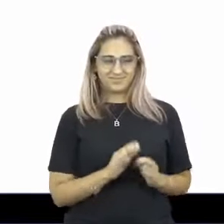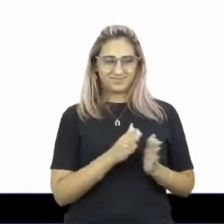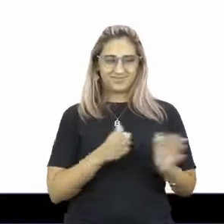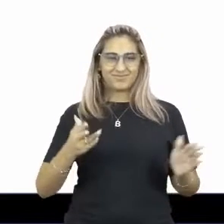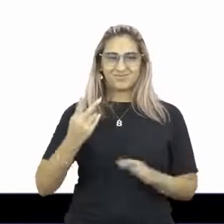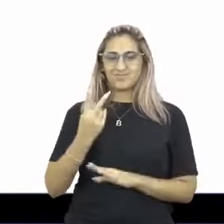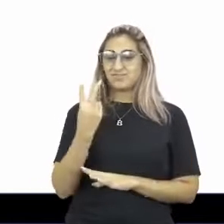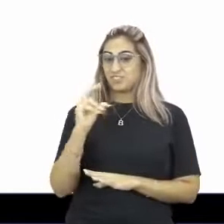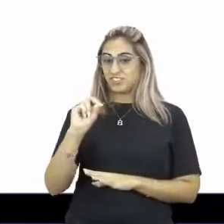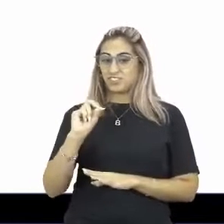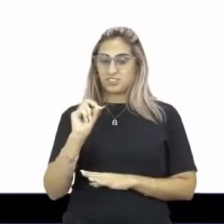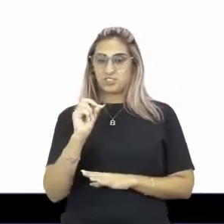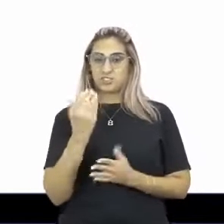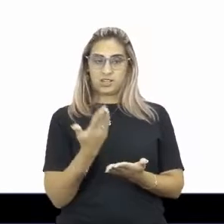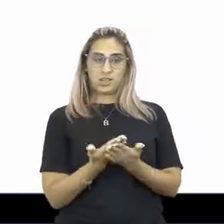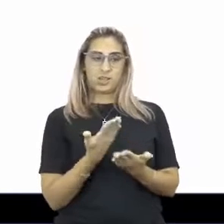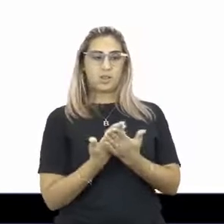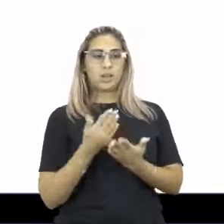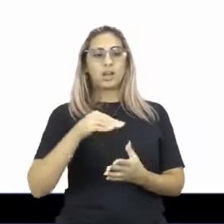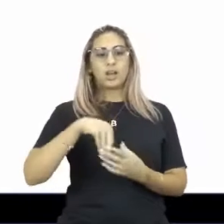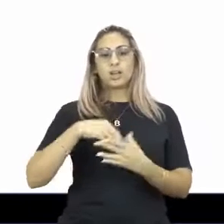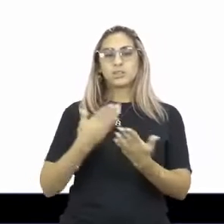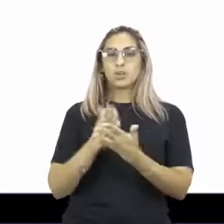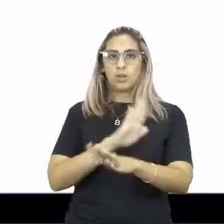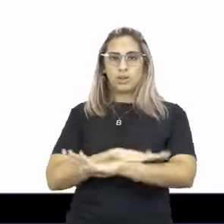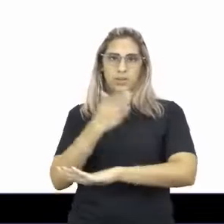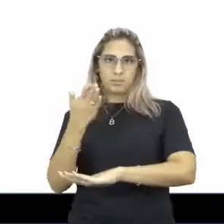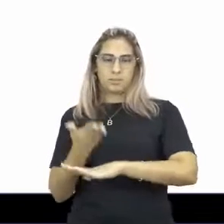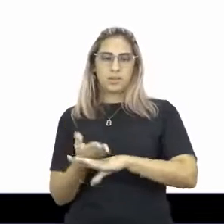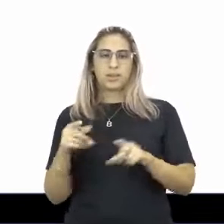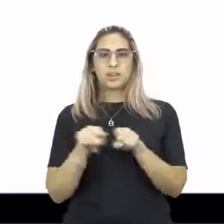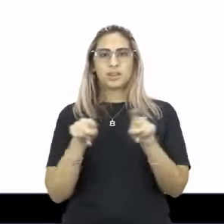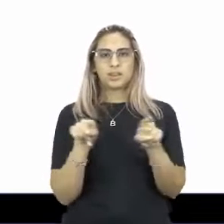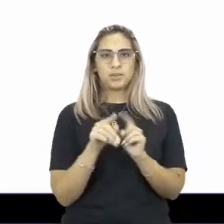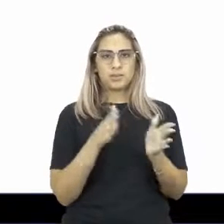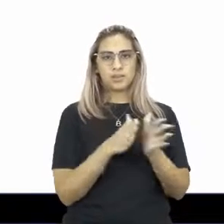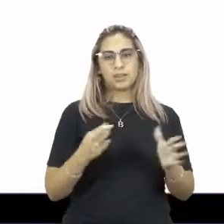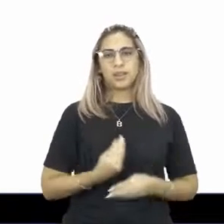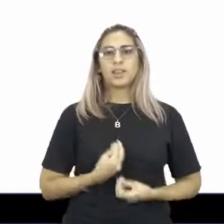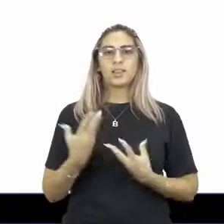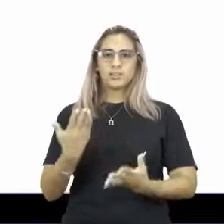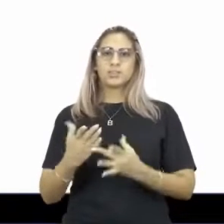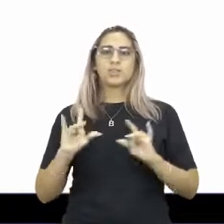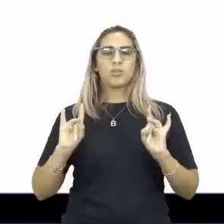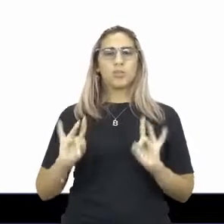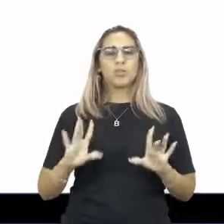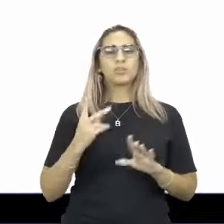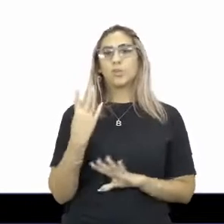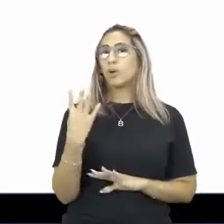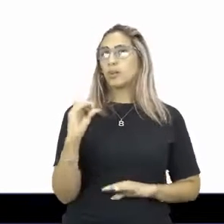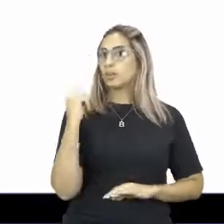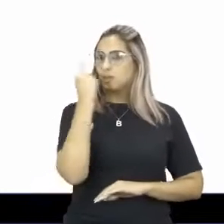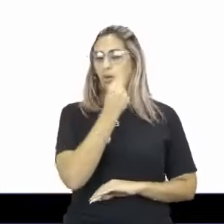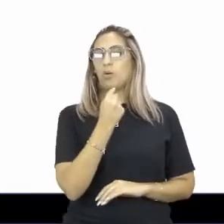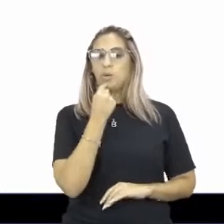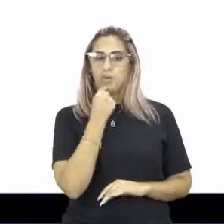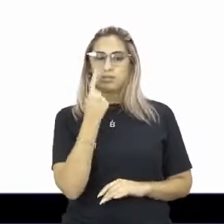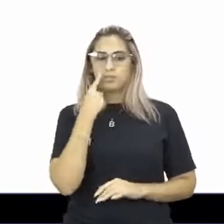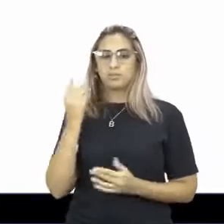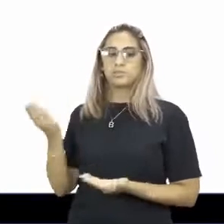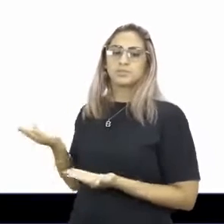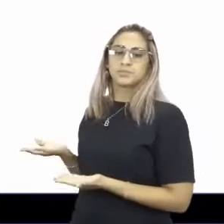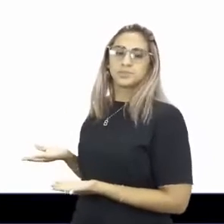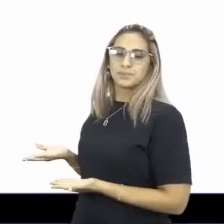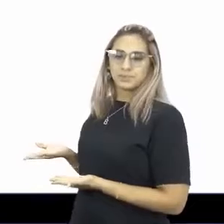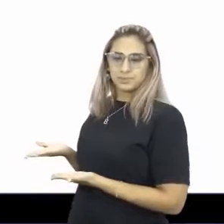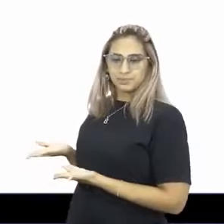20 aulas, né? E nas escolas PEI, o regime de dedicação exclusiva é de 40 horas. A gente coloca aqui para